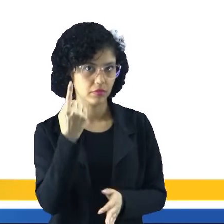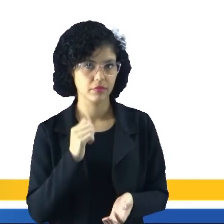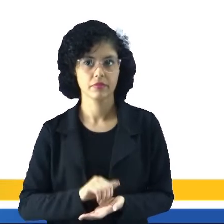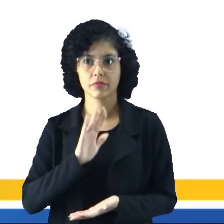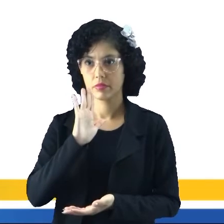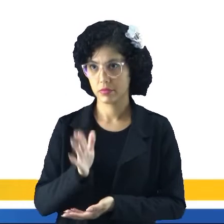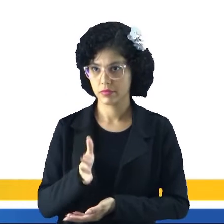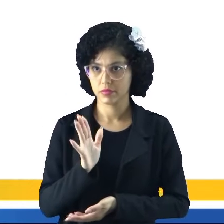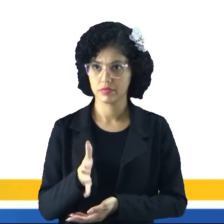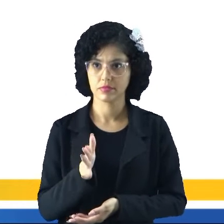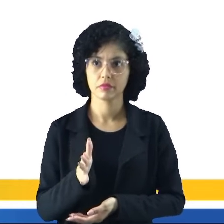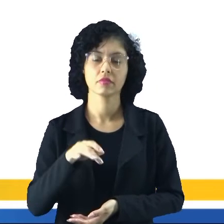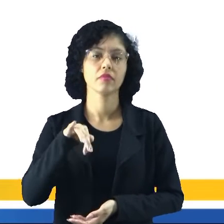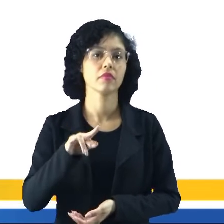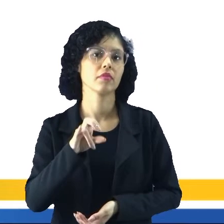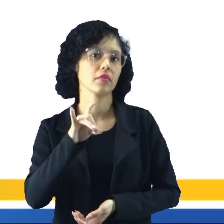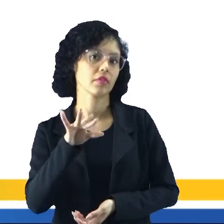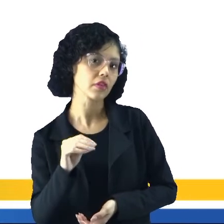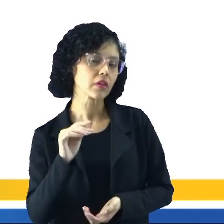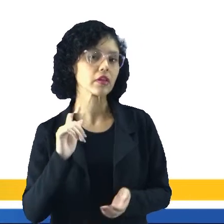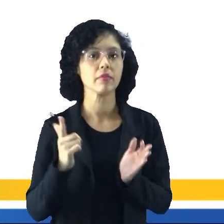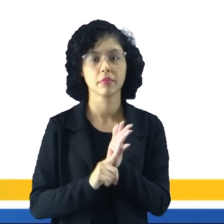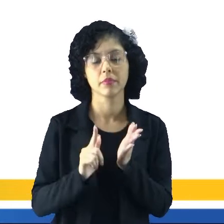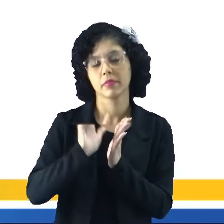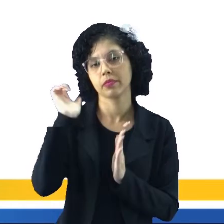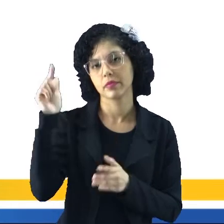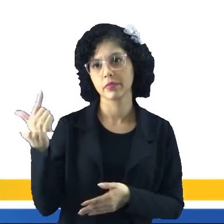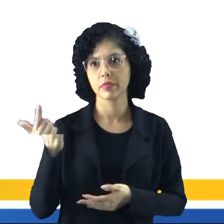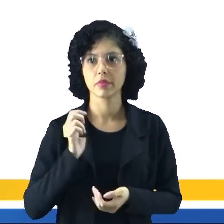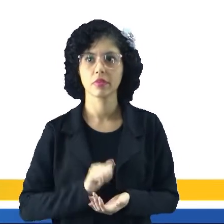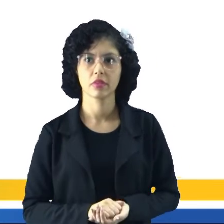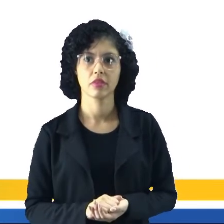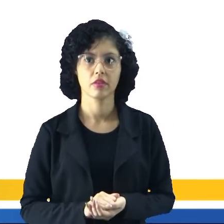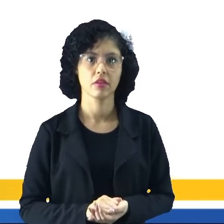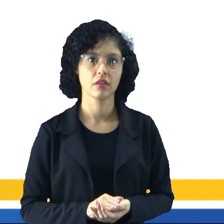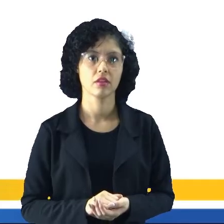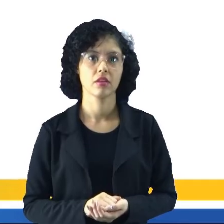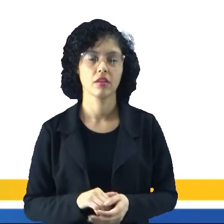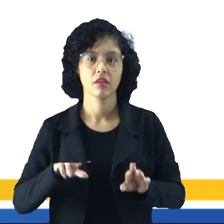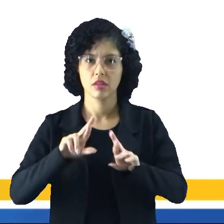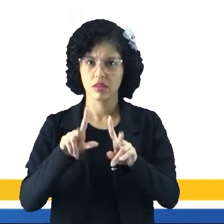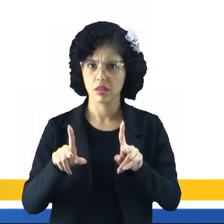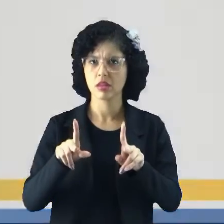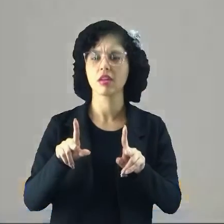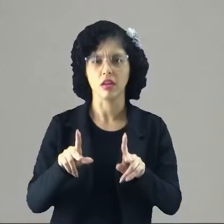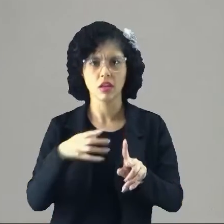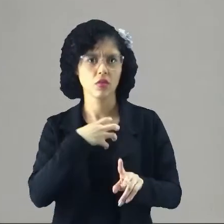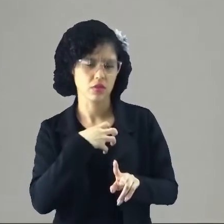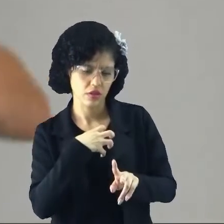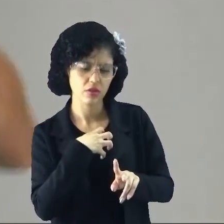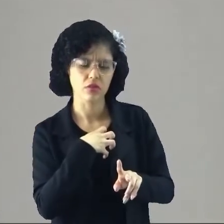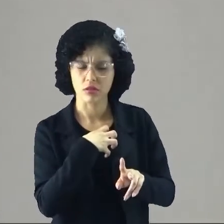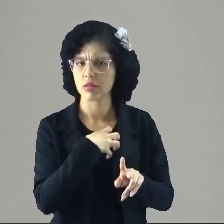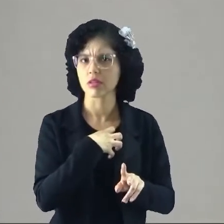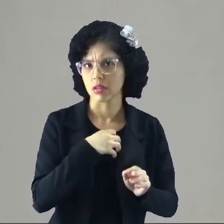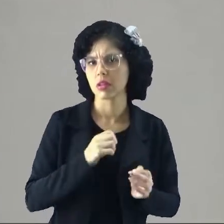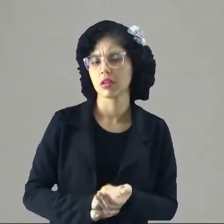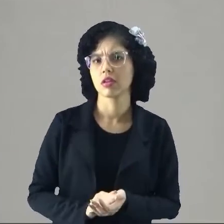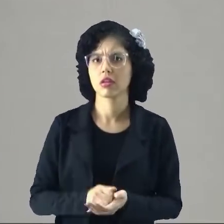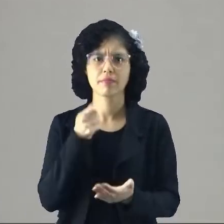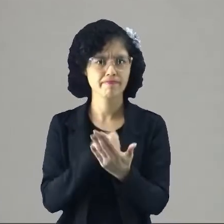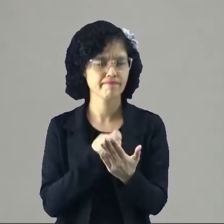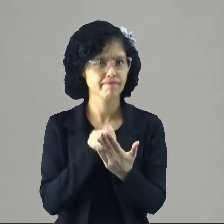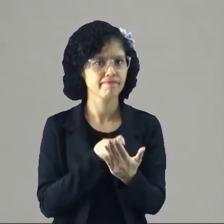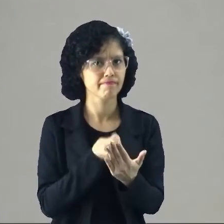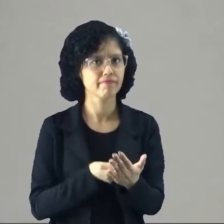Já a Mafalda, que é feminista, o papel é outro. Então, esse jogo de sentidos aí no campo da semântica é que está sendo